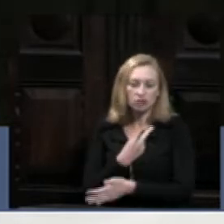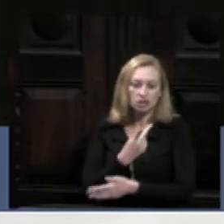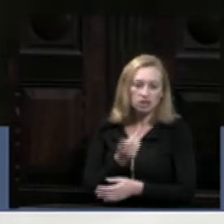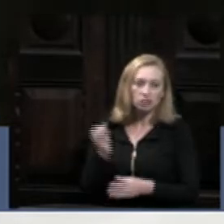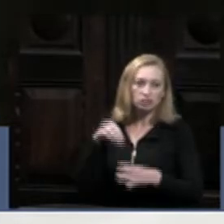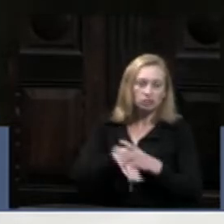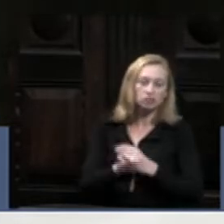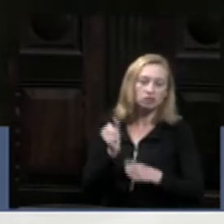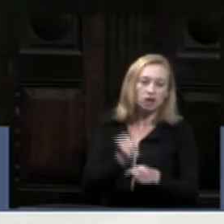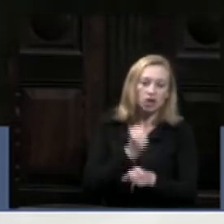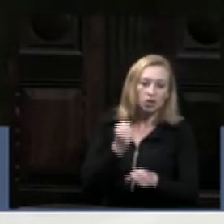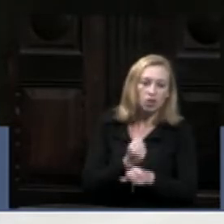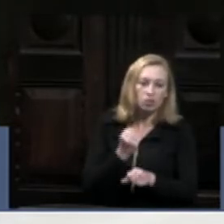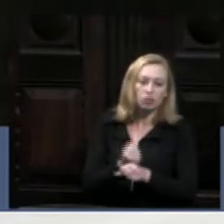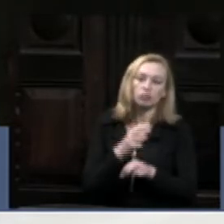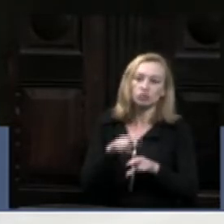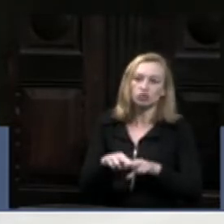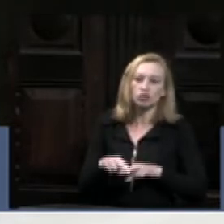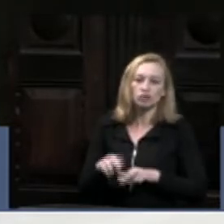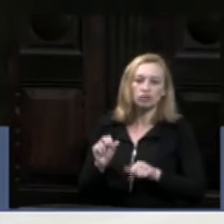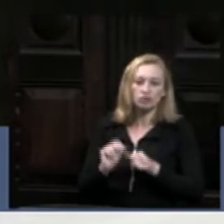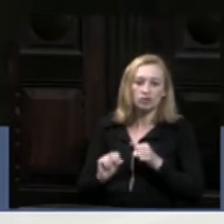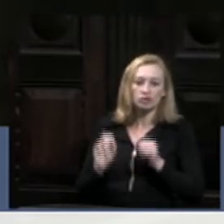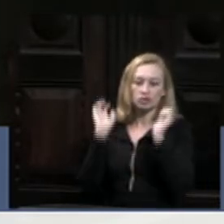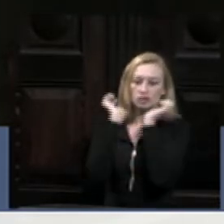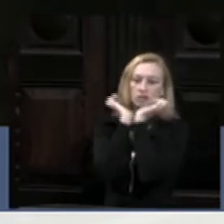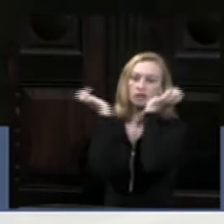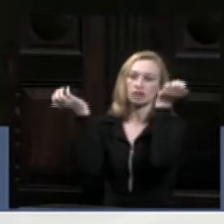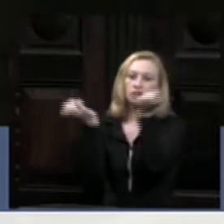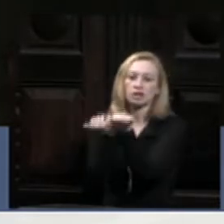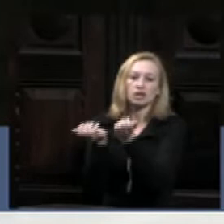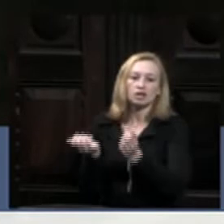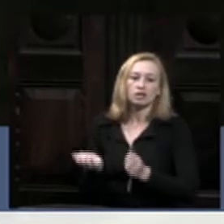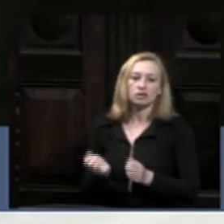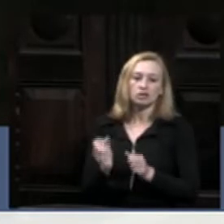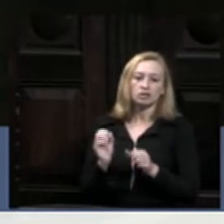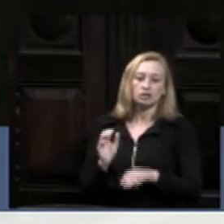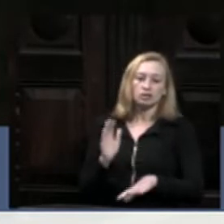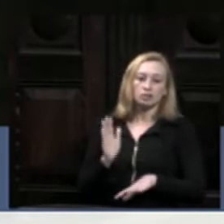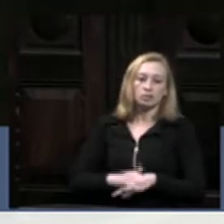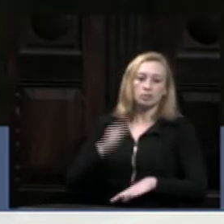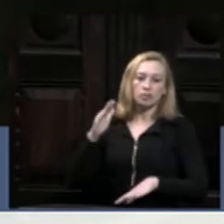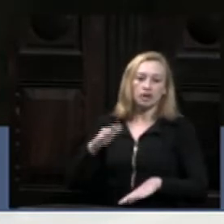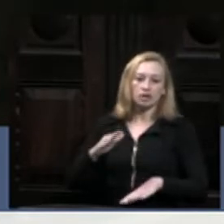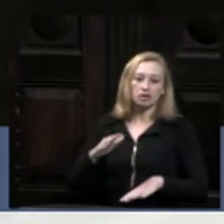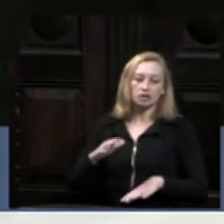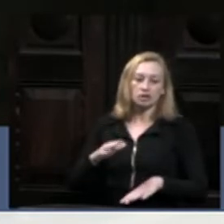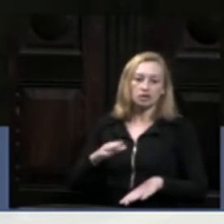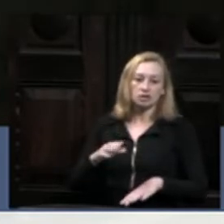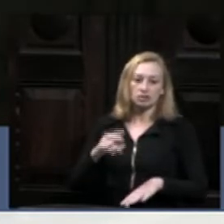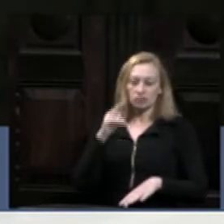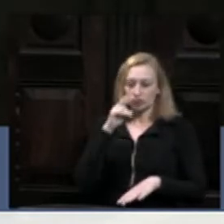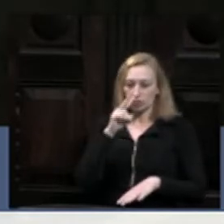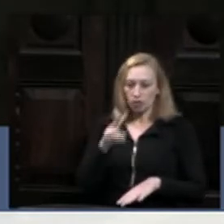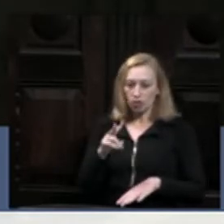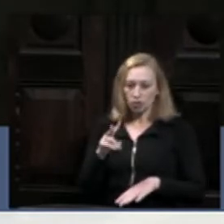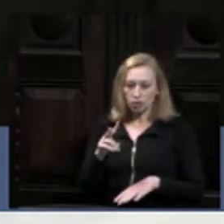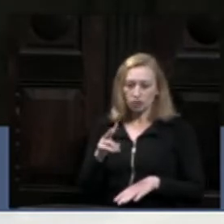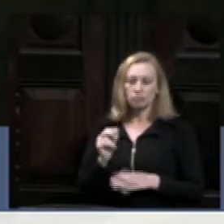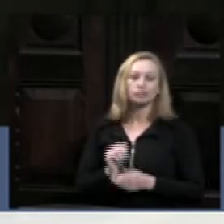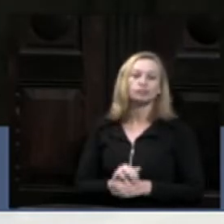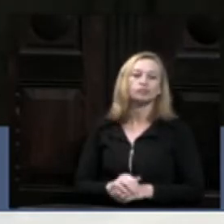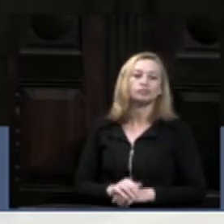si, que fez com que o Maracanã se tornasse um estádio mais elitizado, com mais dificuldade de frequência do